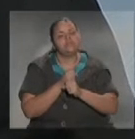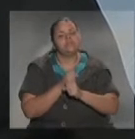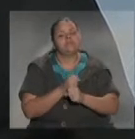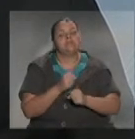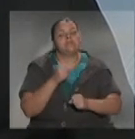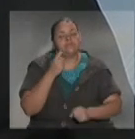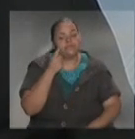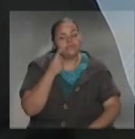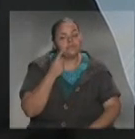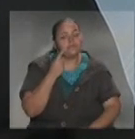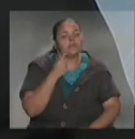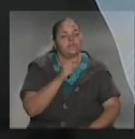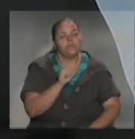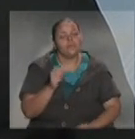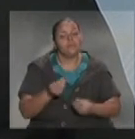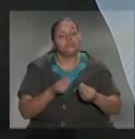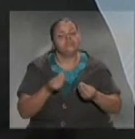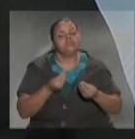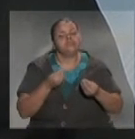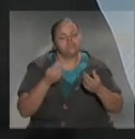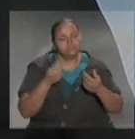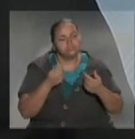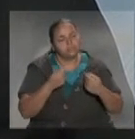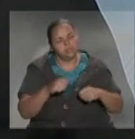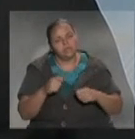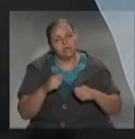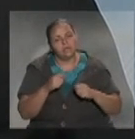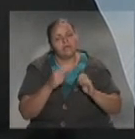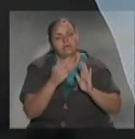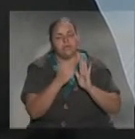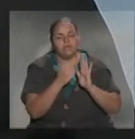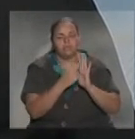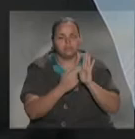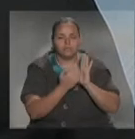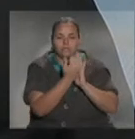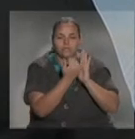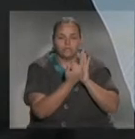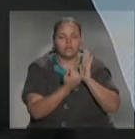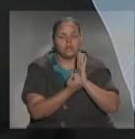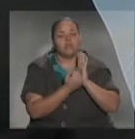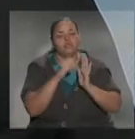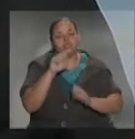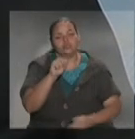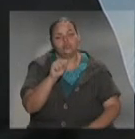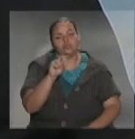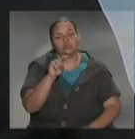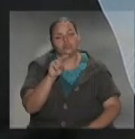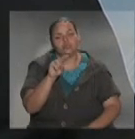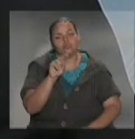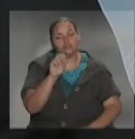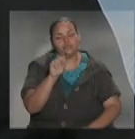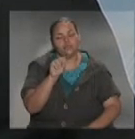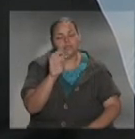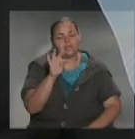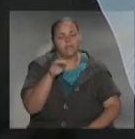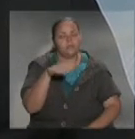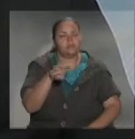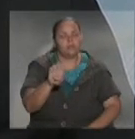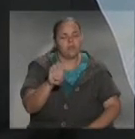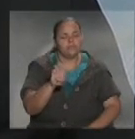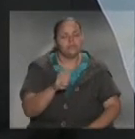a partir de obras, se vê uma adoção maior dos critérios de sustentabilidade. Em compras,